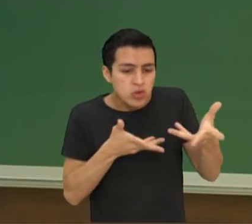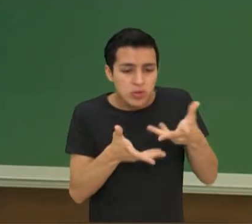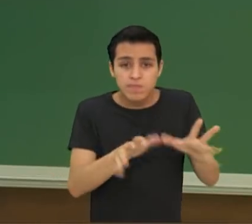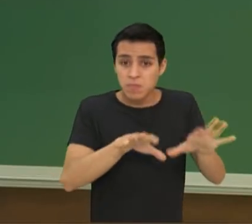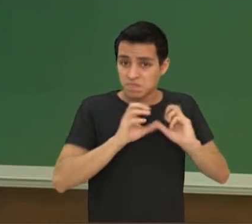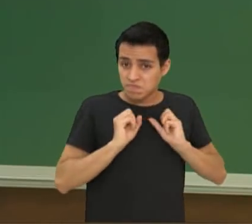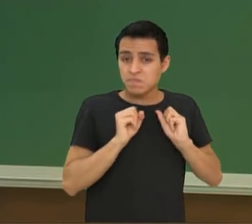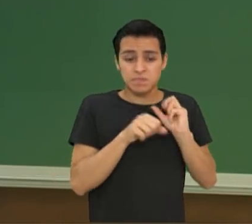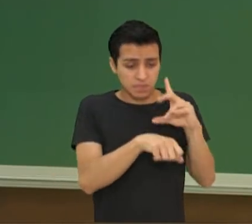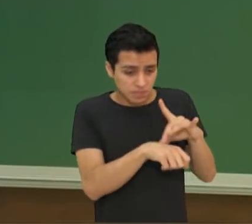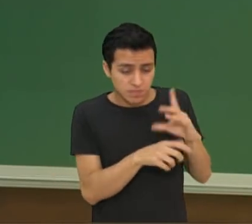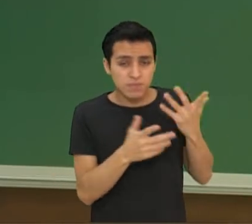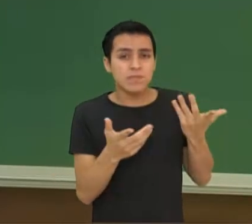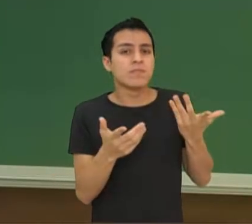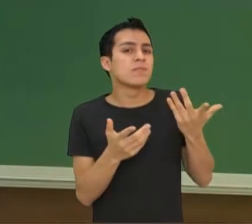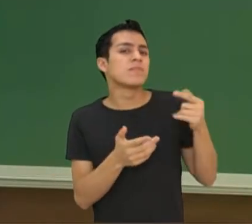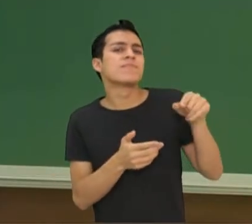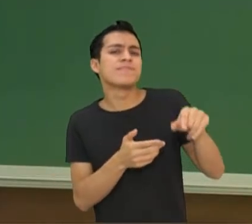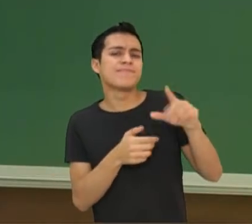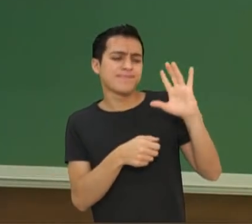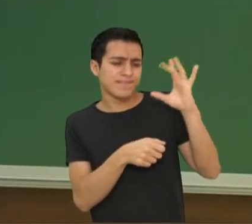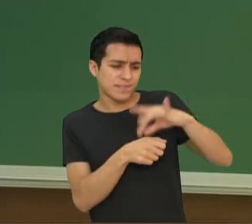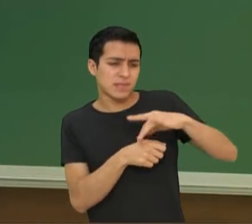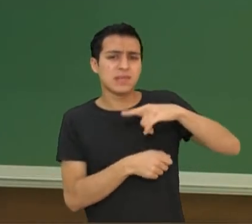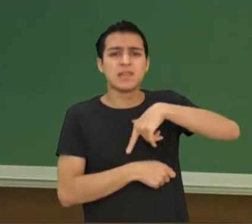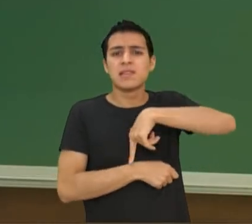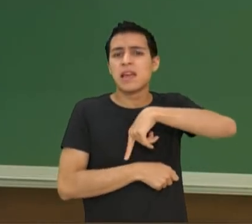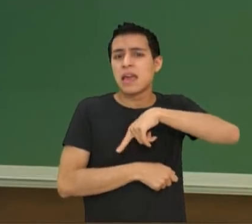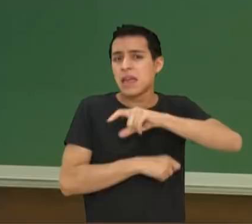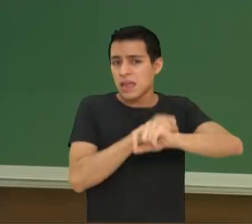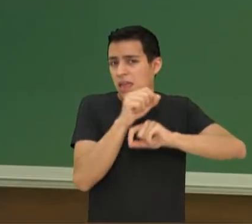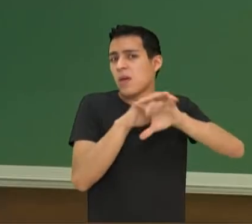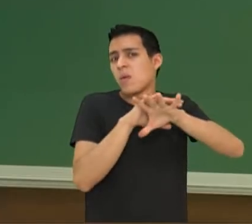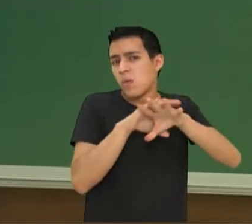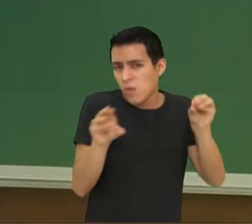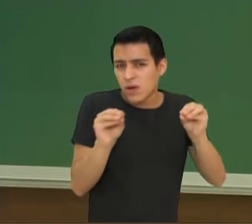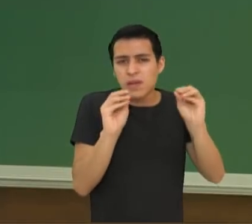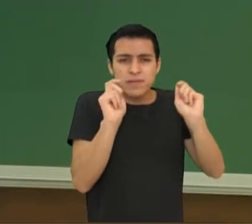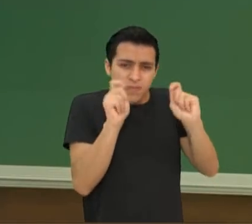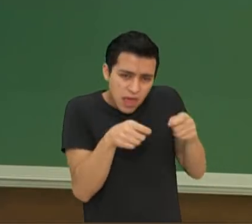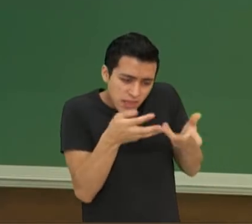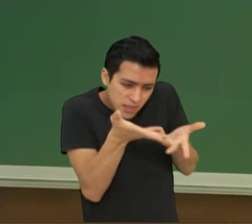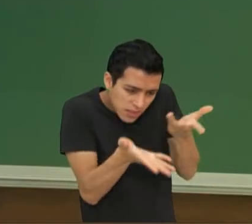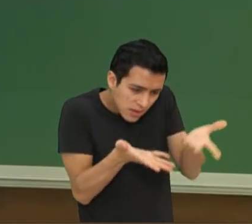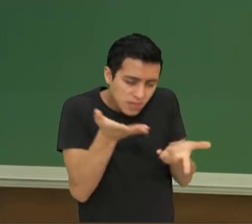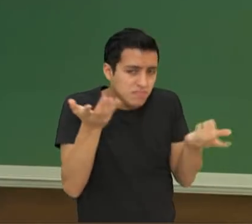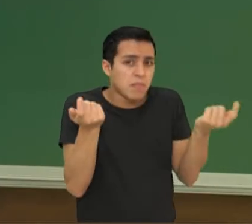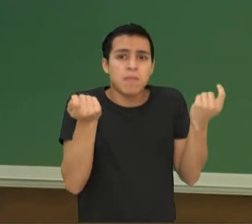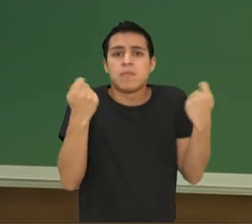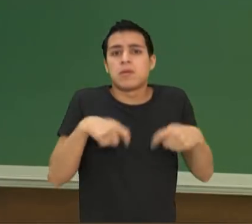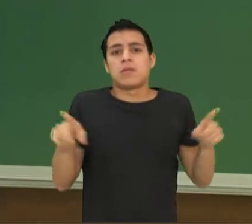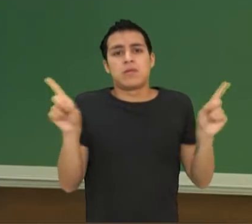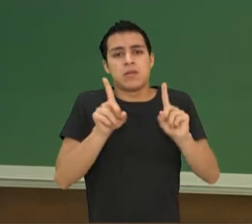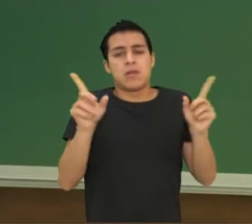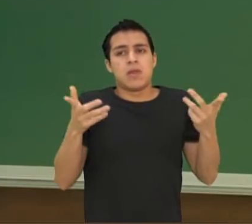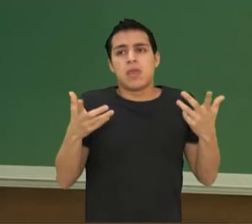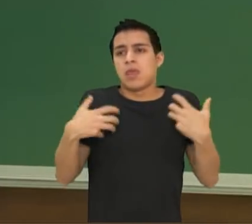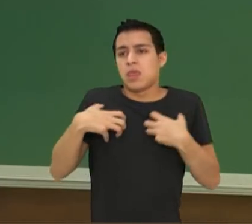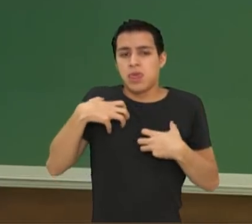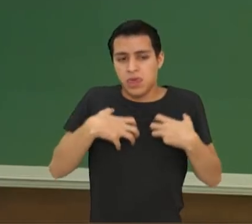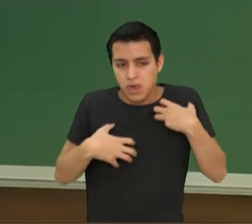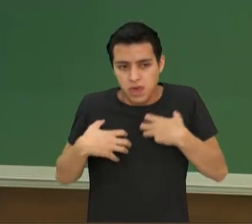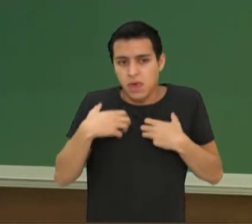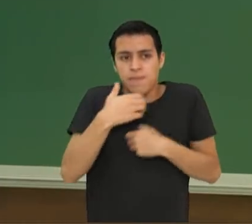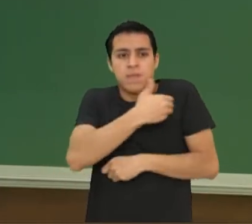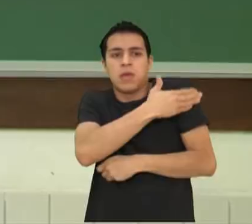ali com a pessoa contaminada, é uma doença para a qual tem cura e tem tratamento. Não há motivo de existir